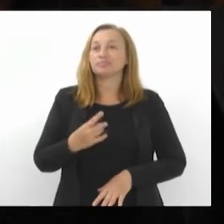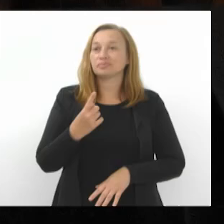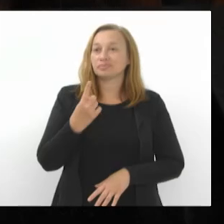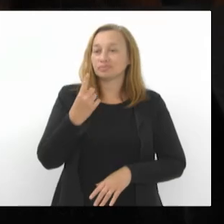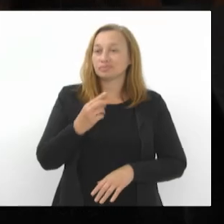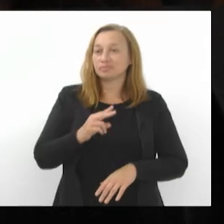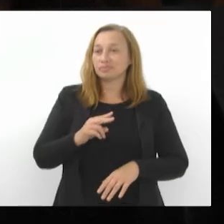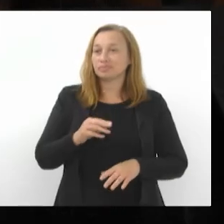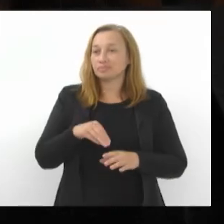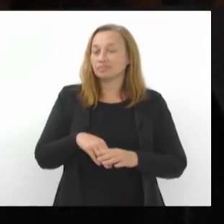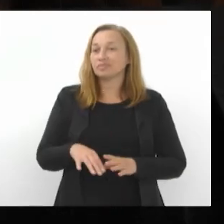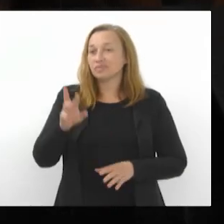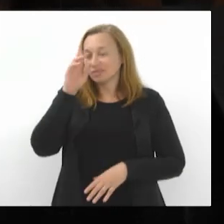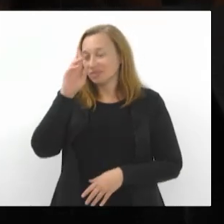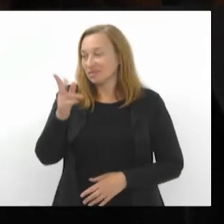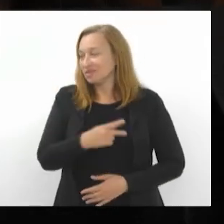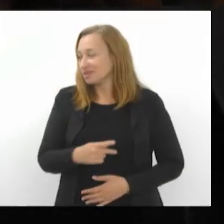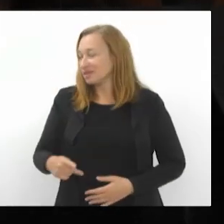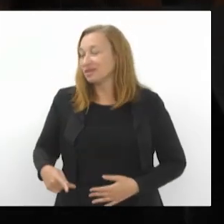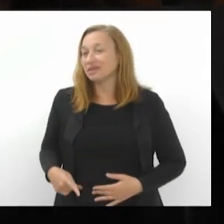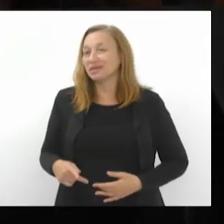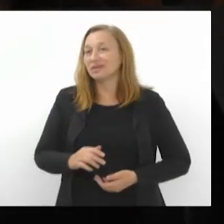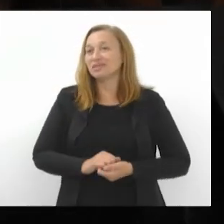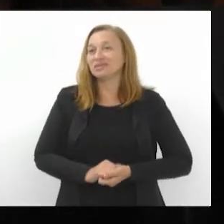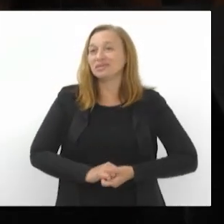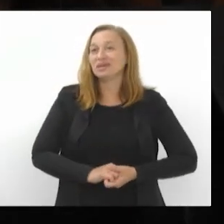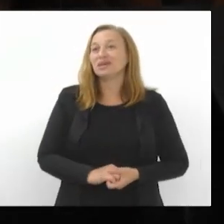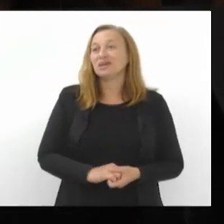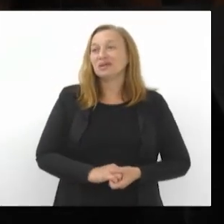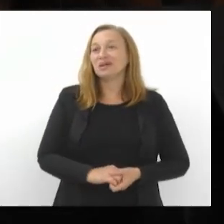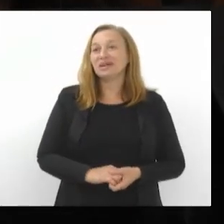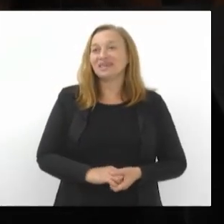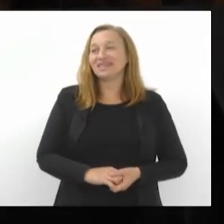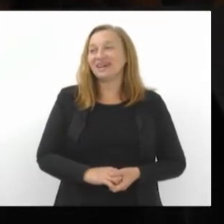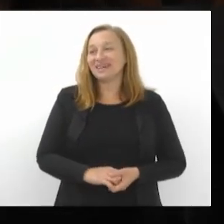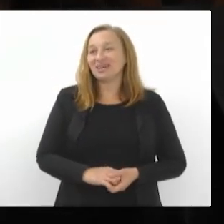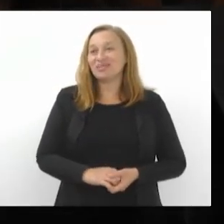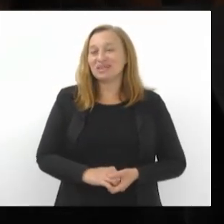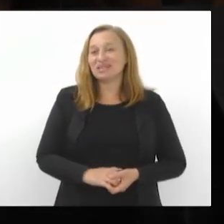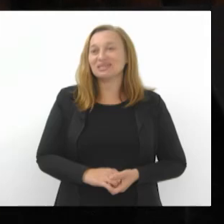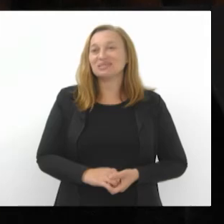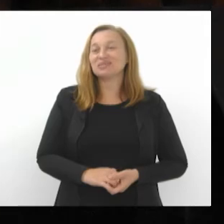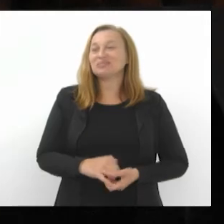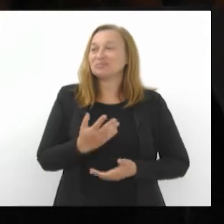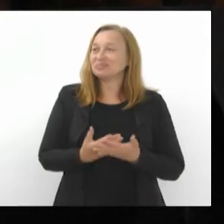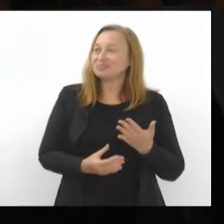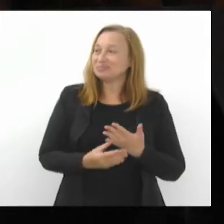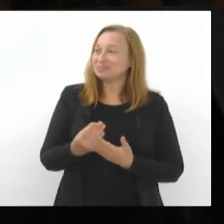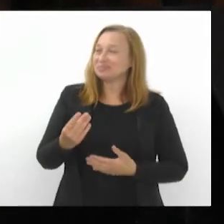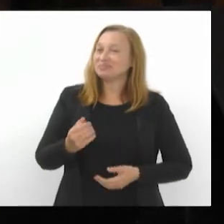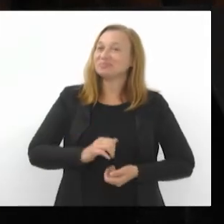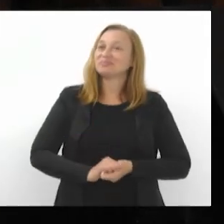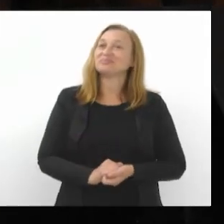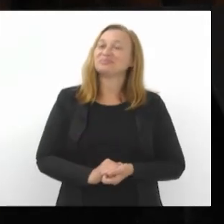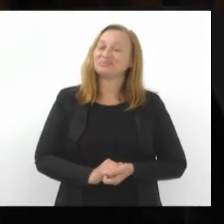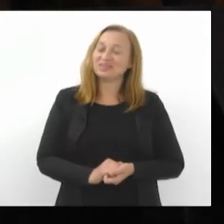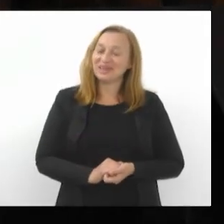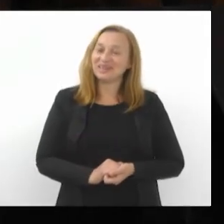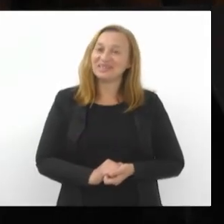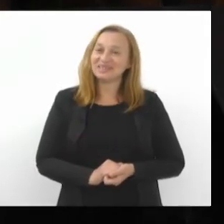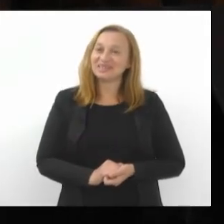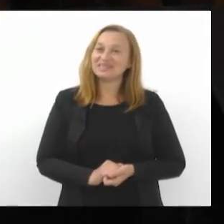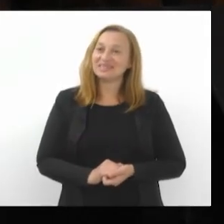para concluir, senhor presidente, porque as pessoas estão morrendo na mão do Estado, no braço armado